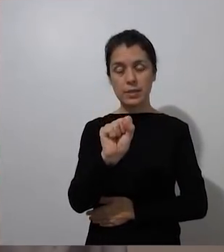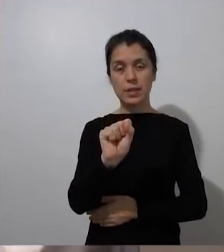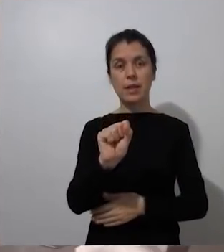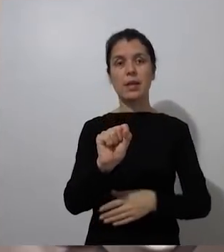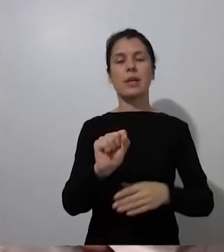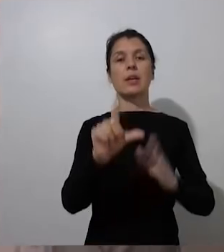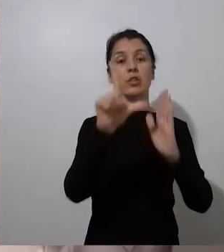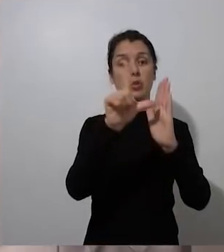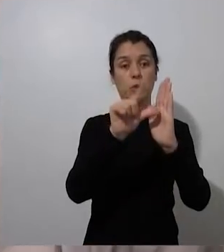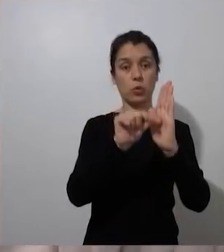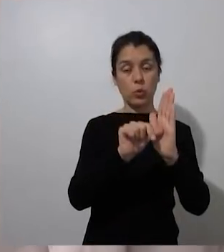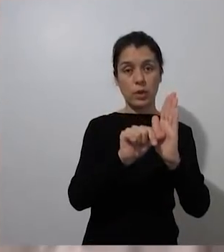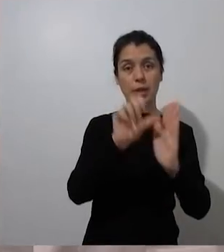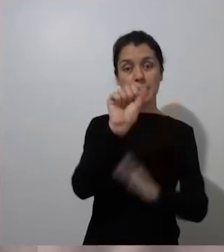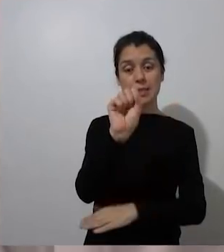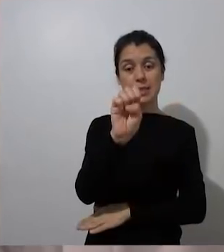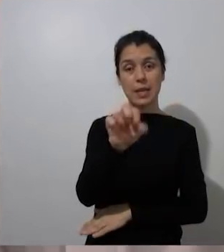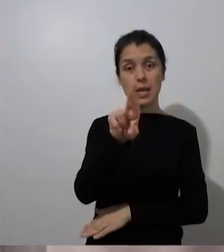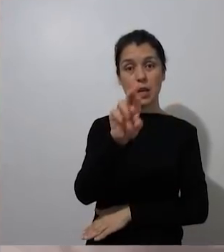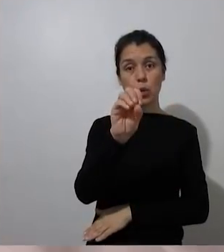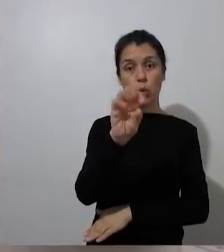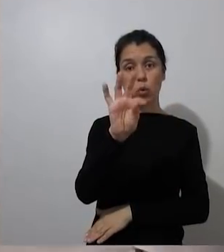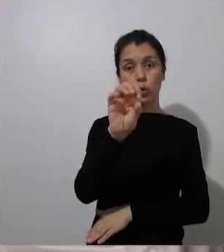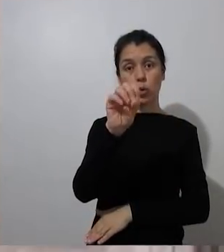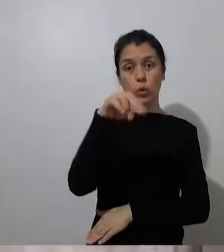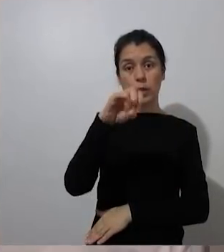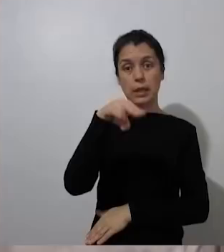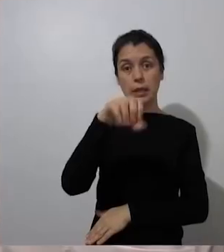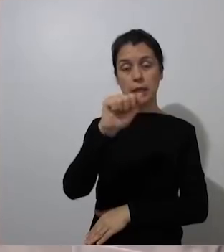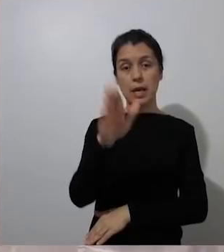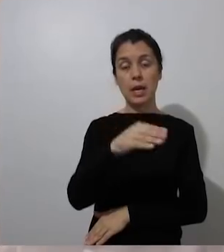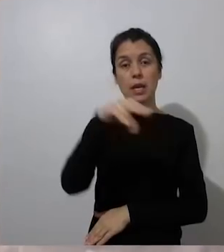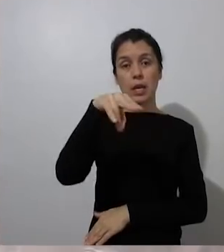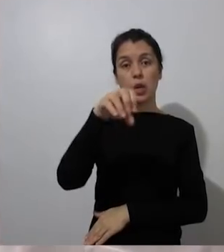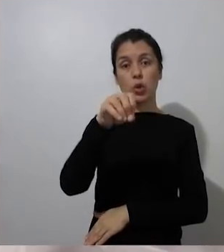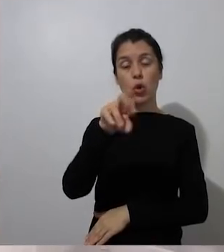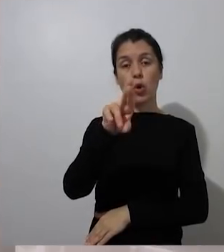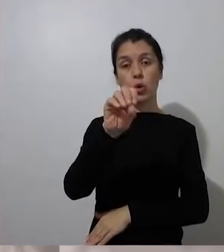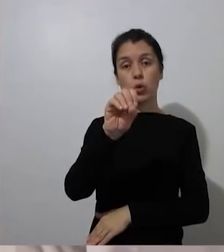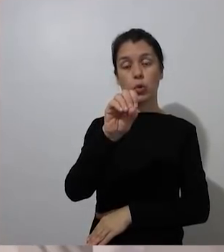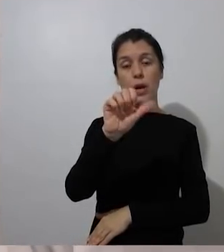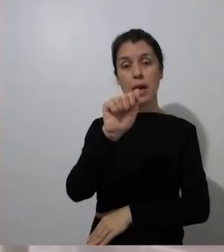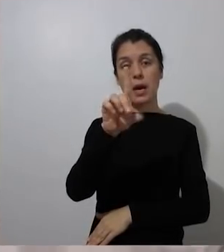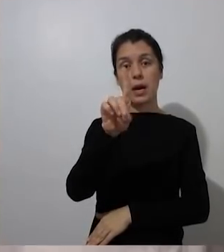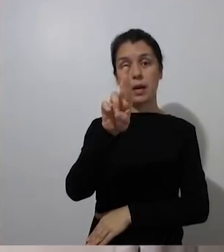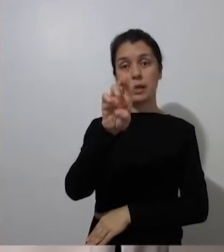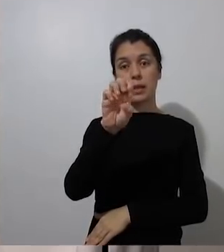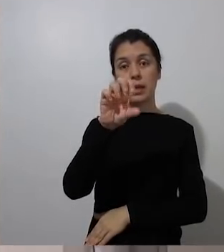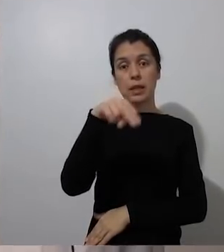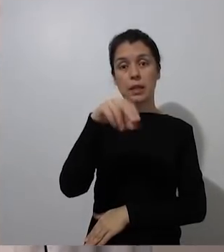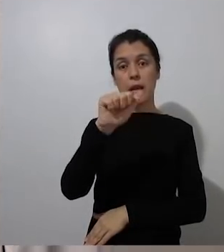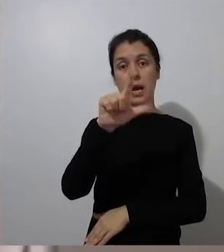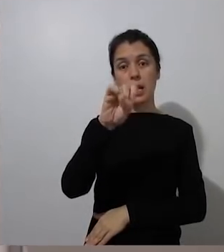a recaptação de serotonina e noradrenalina. Eles não são tão seletivos assim, por isso que eles vão gerar mais